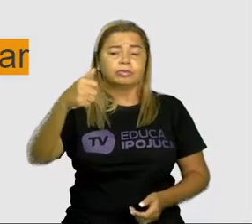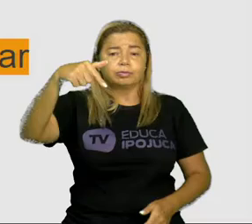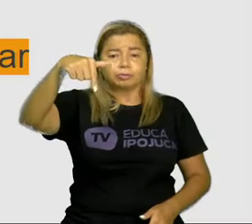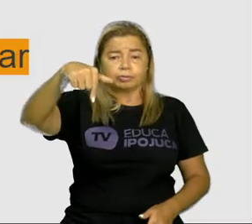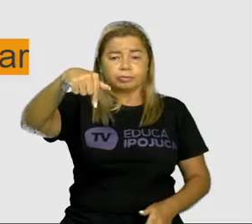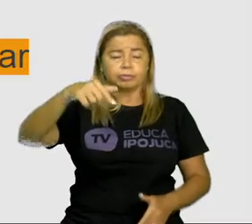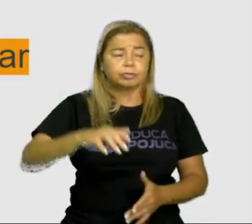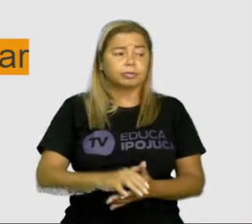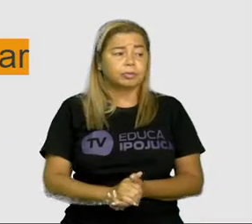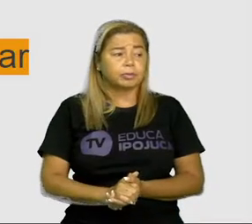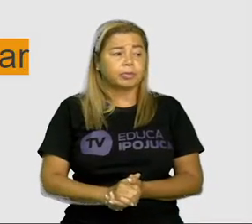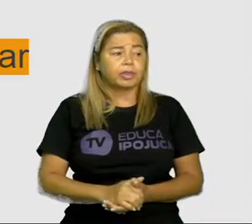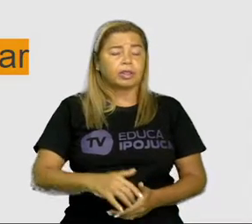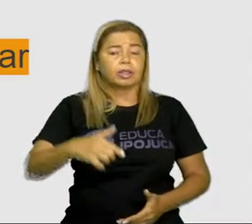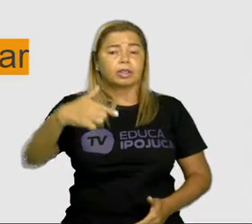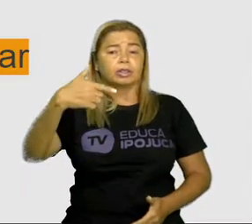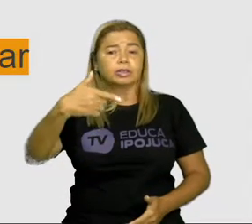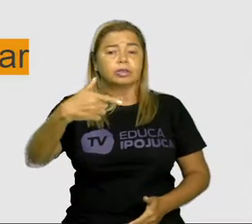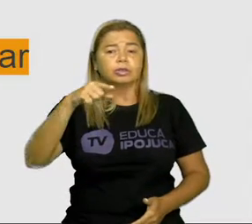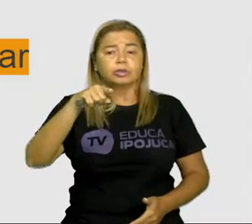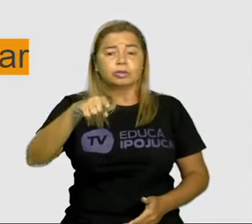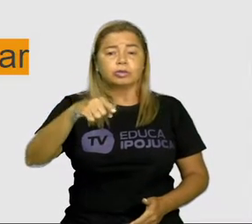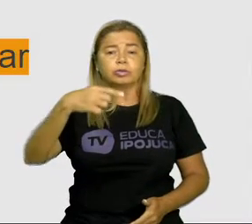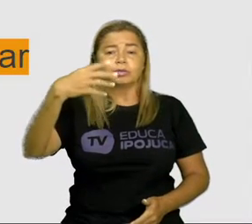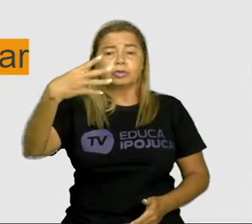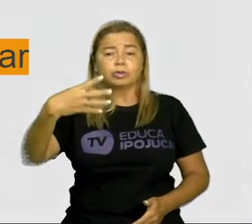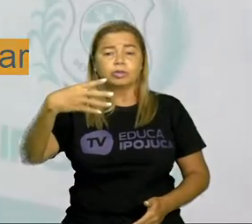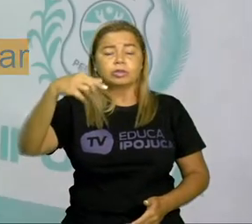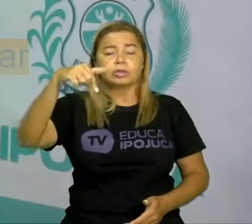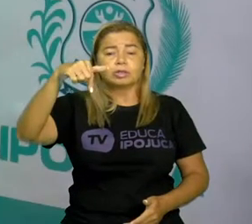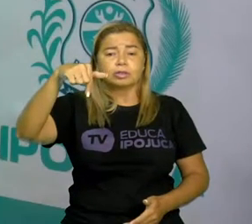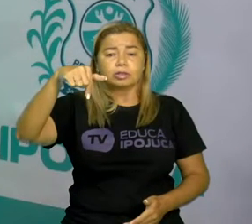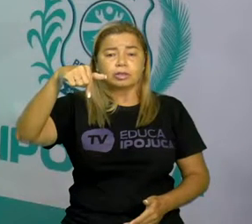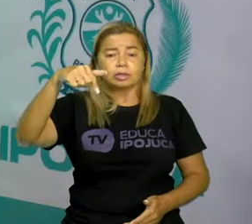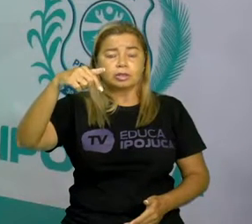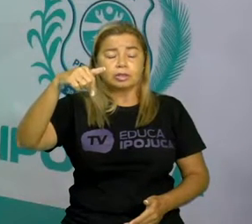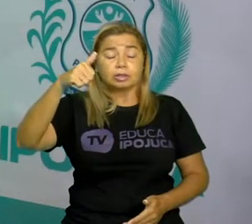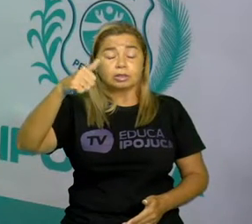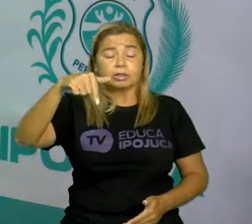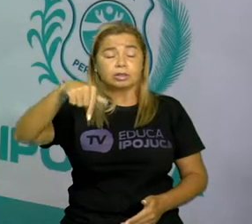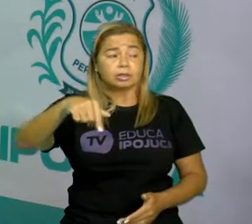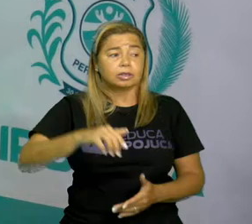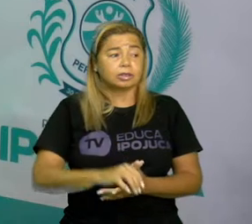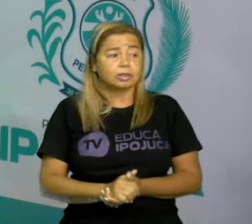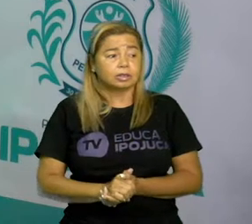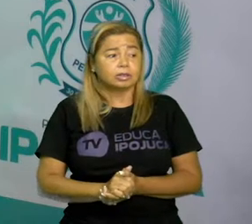2.417. 2.000, ou seja, duas unidades de milhar,